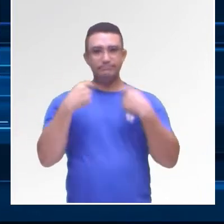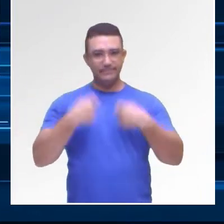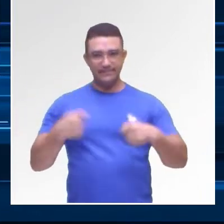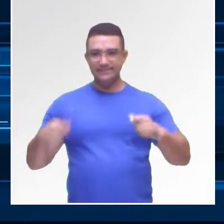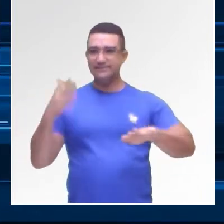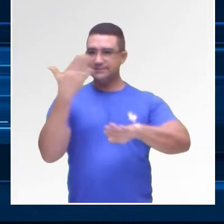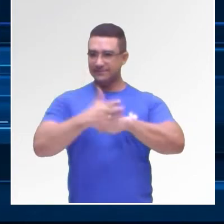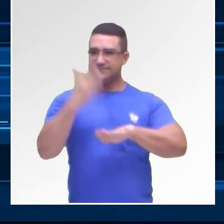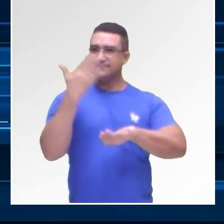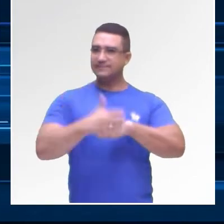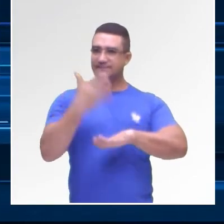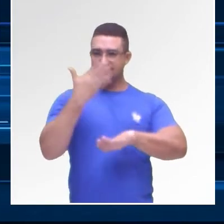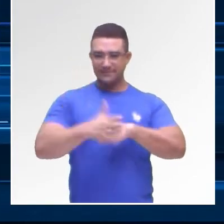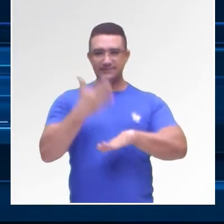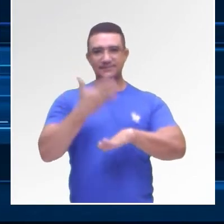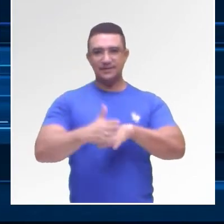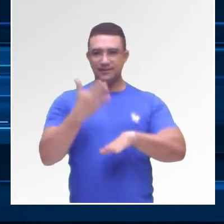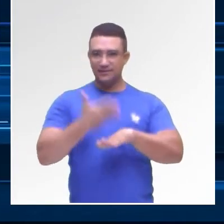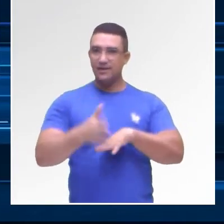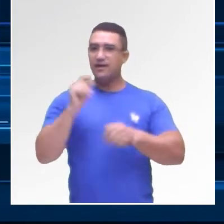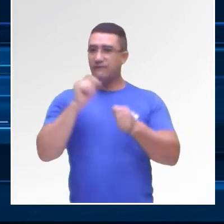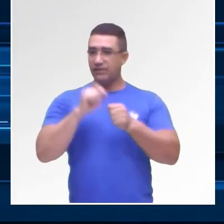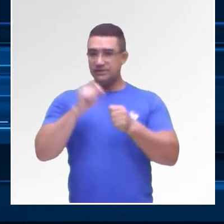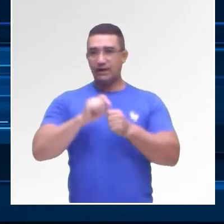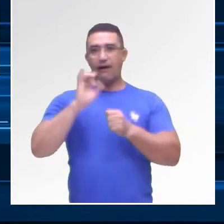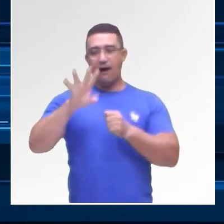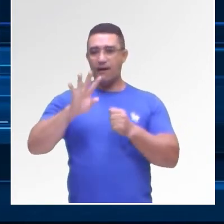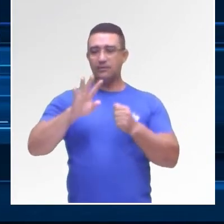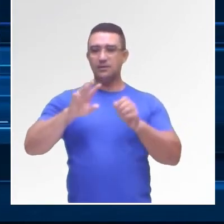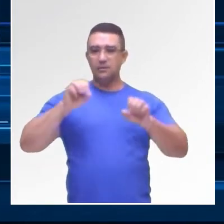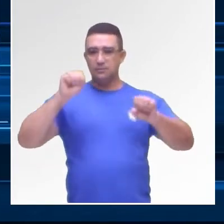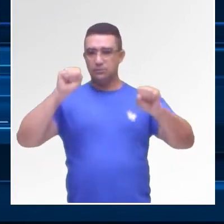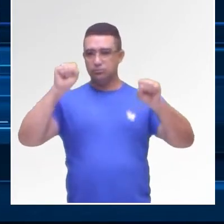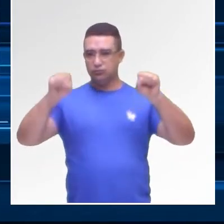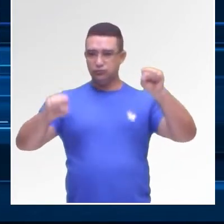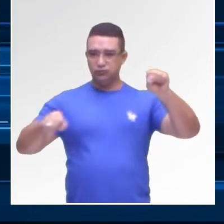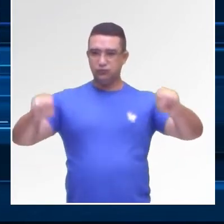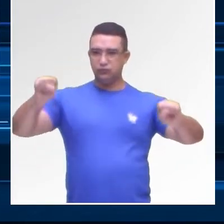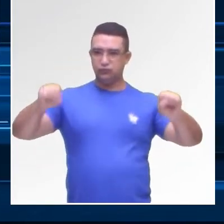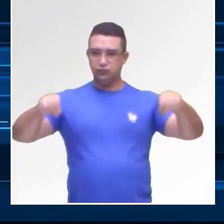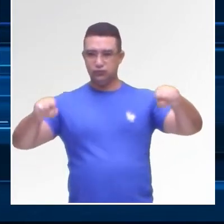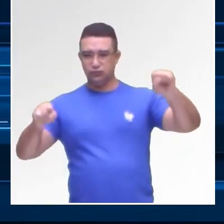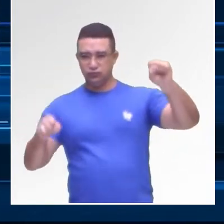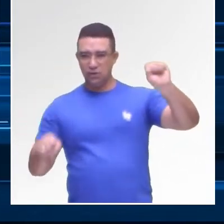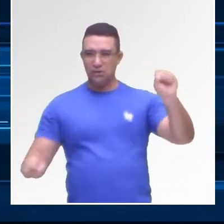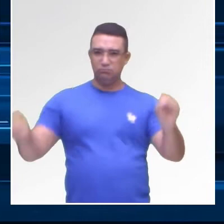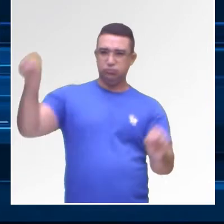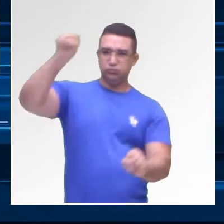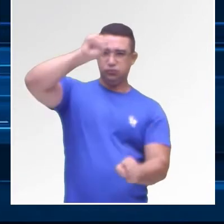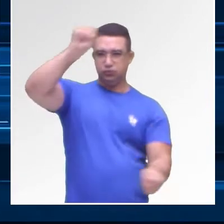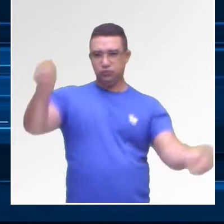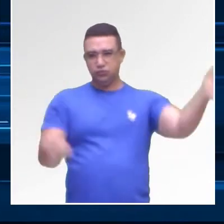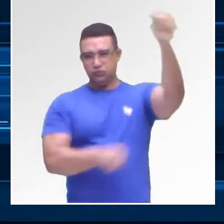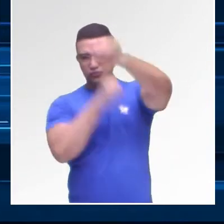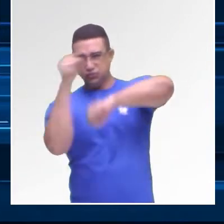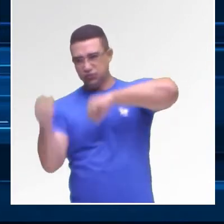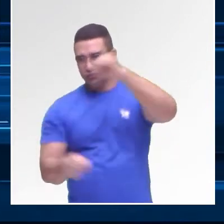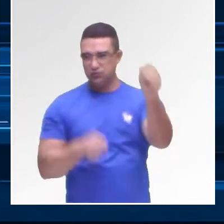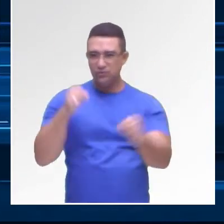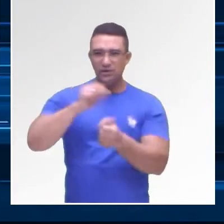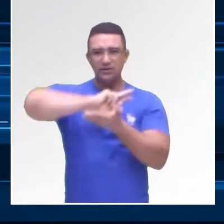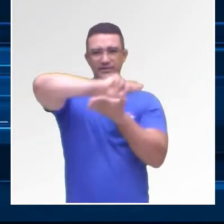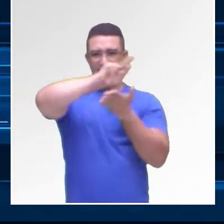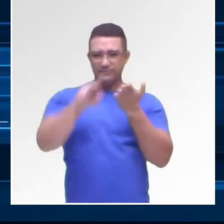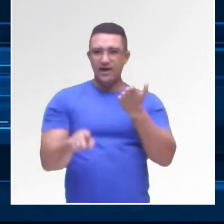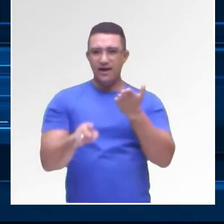treino para fazer cada acrobacia, cada manobra utilizando esses aparelhos.